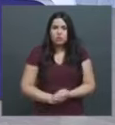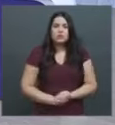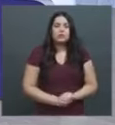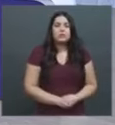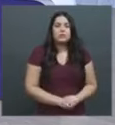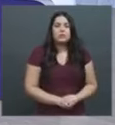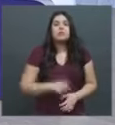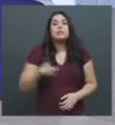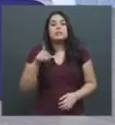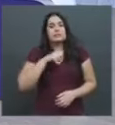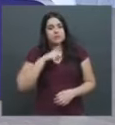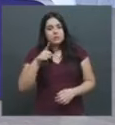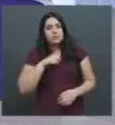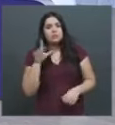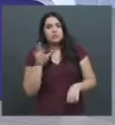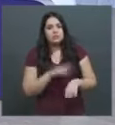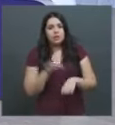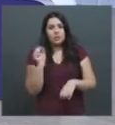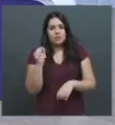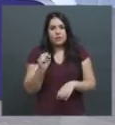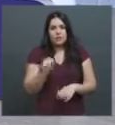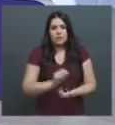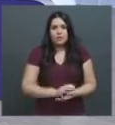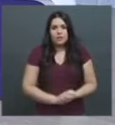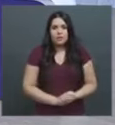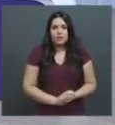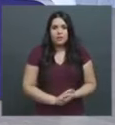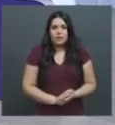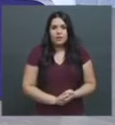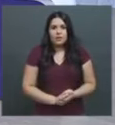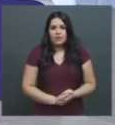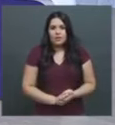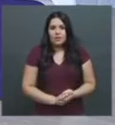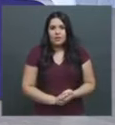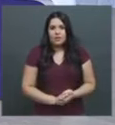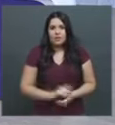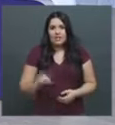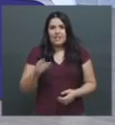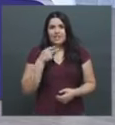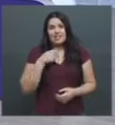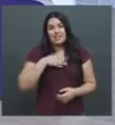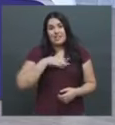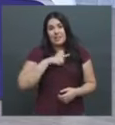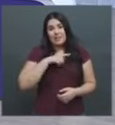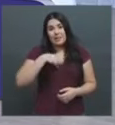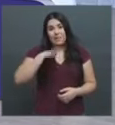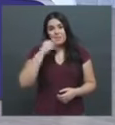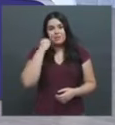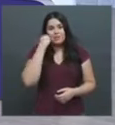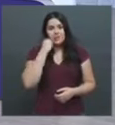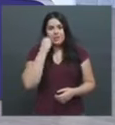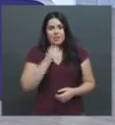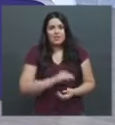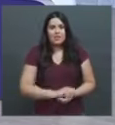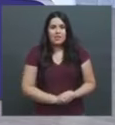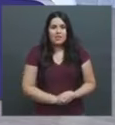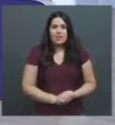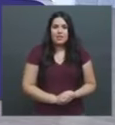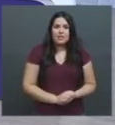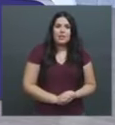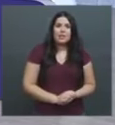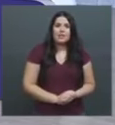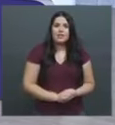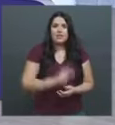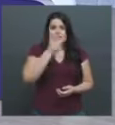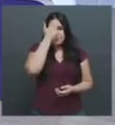Existe a síndrome da bexiga dolorosa. O senhor quer falar, deve ter mais experiência. Porque eu sinto assim, a gente que cuida muito dessa